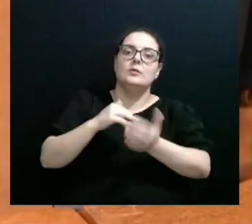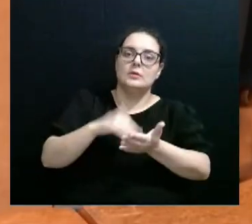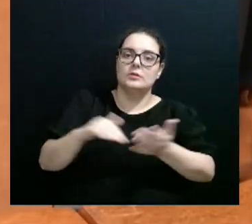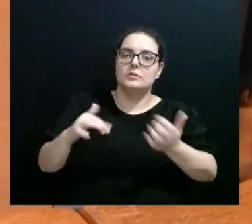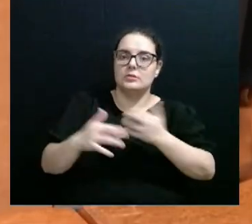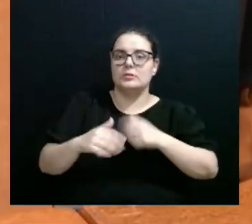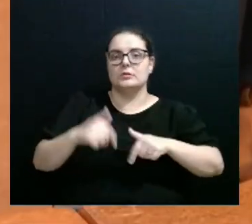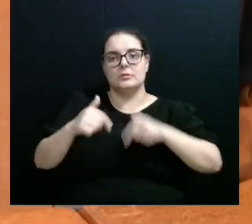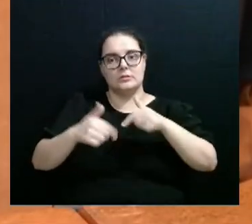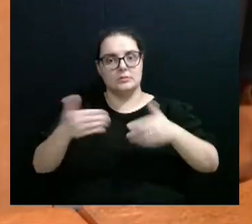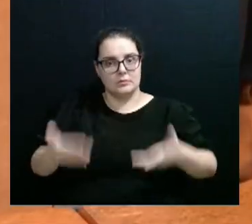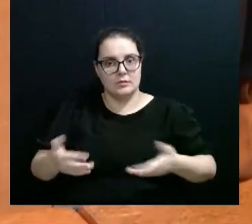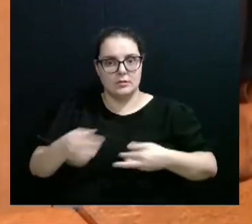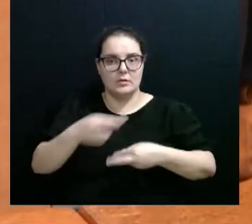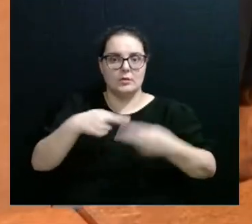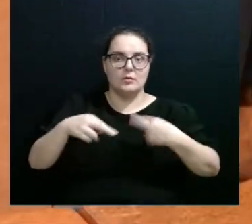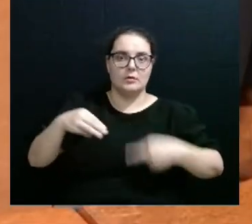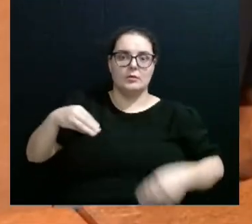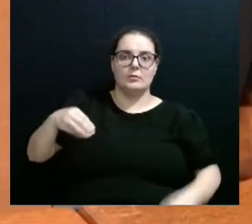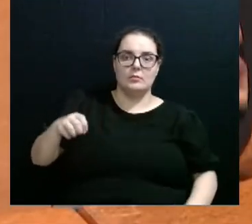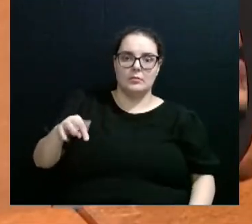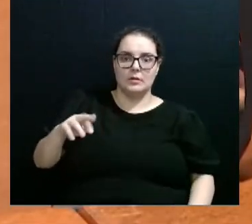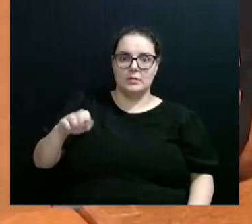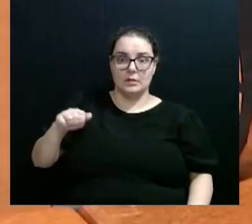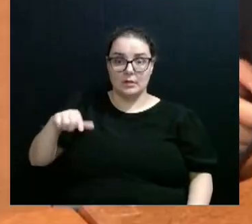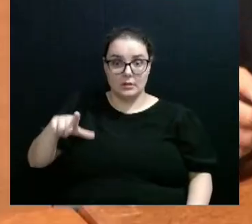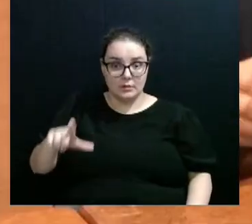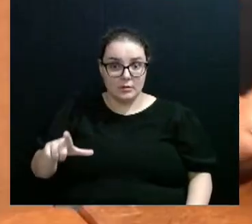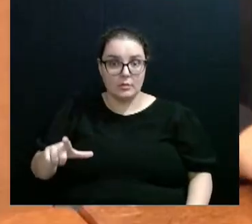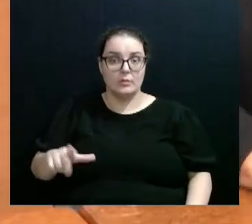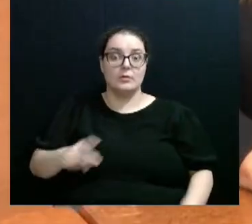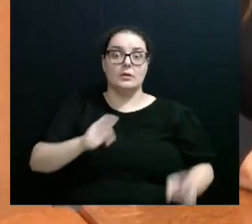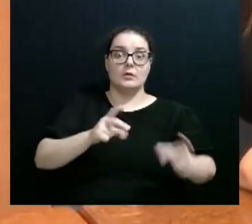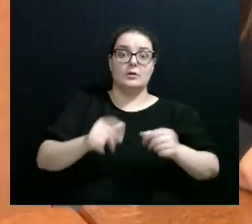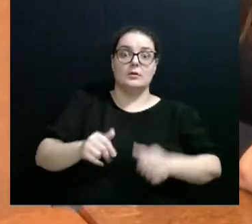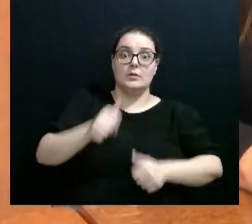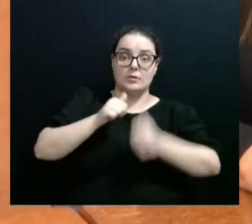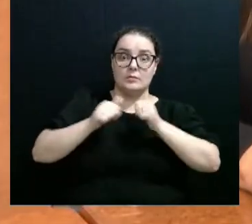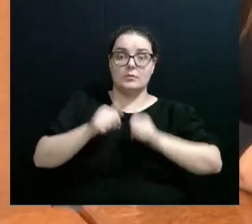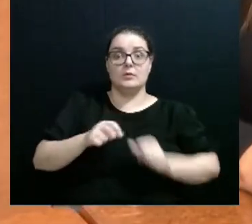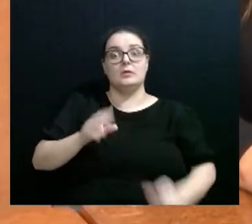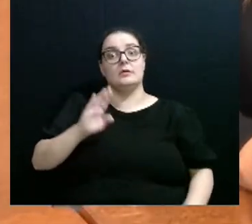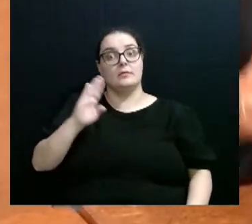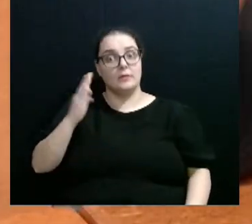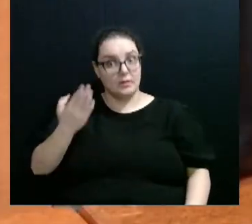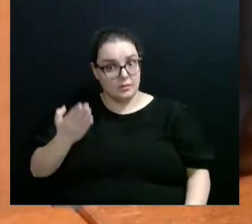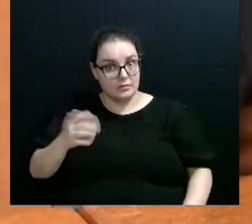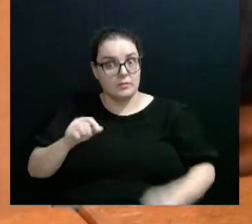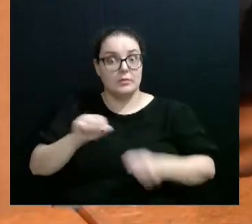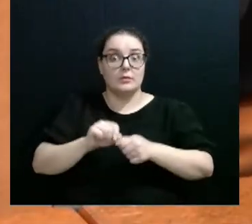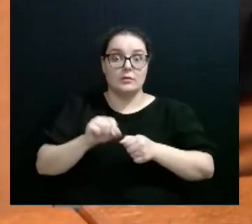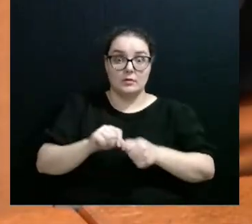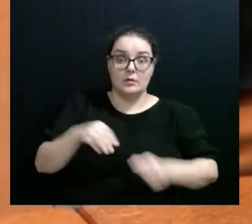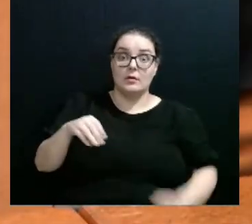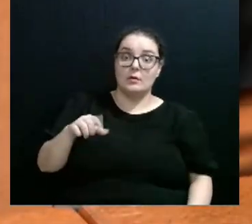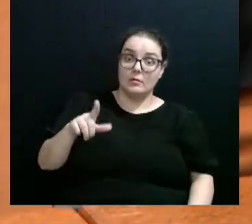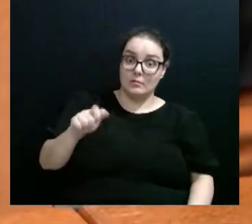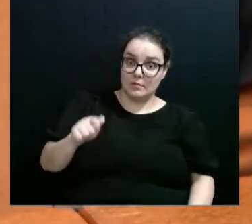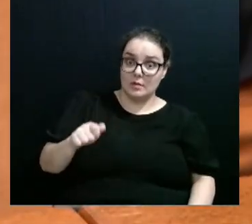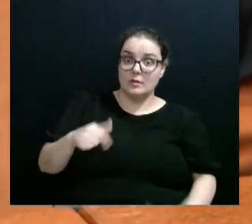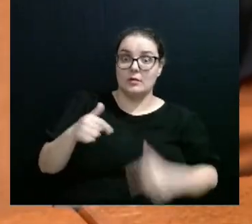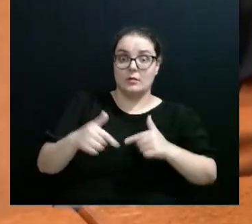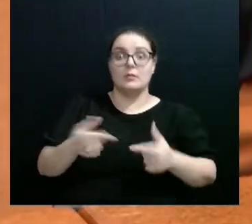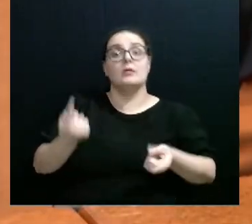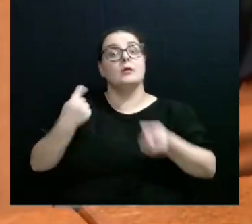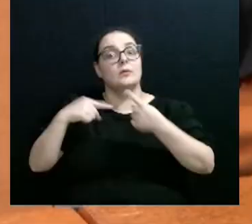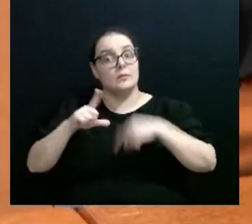com relação ao metanol e vendas de bebidas falsificadas. Então, tem feito essas megas operações e tem dado sucesso. Campinas